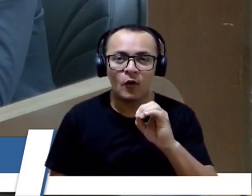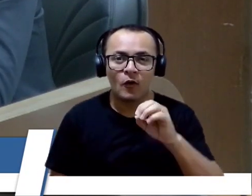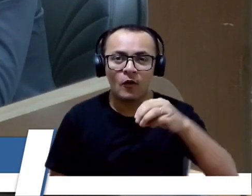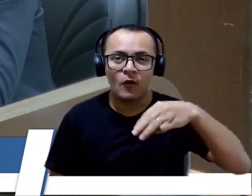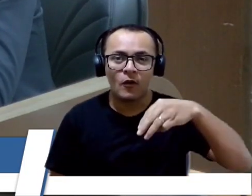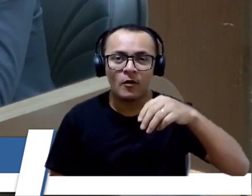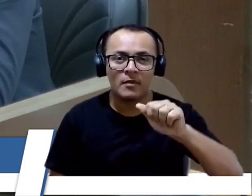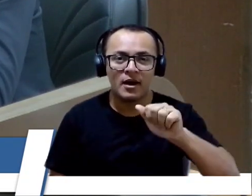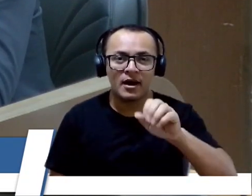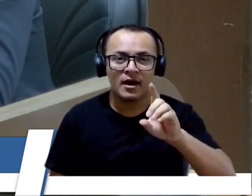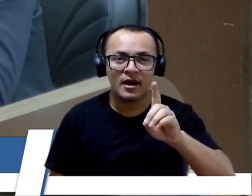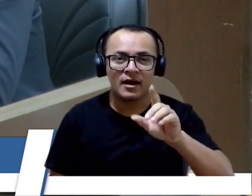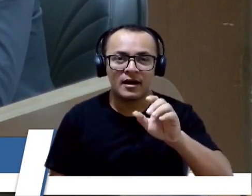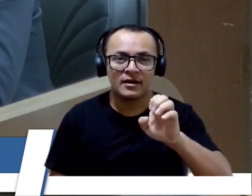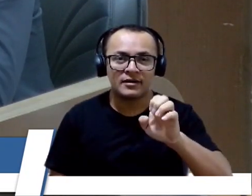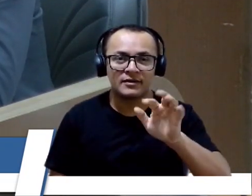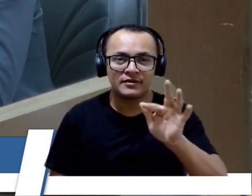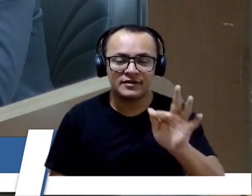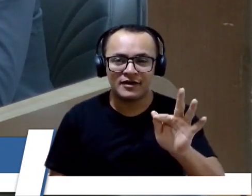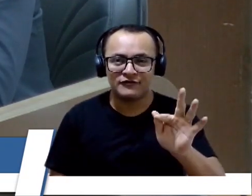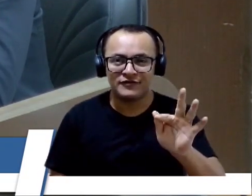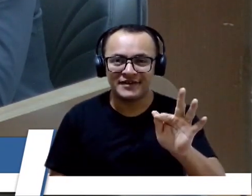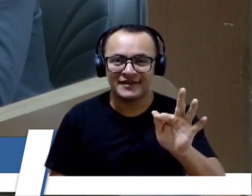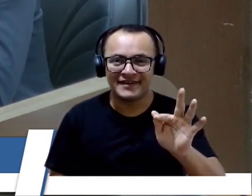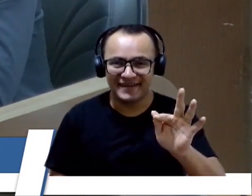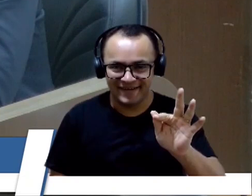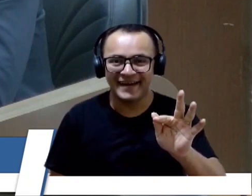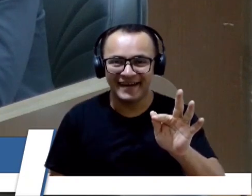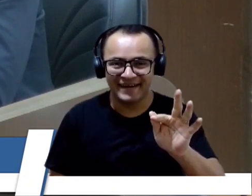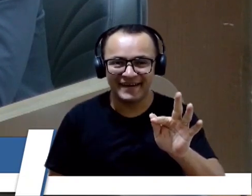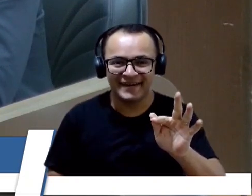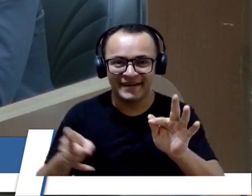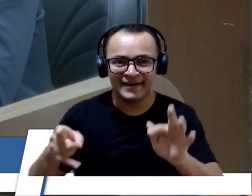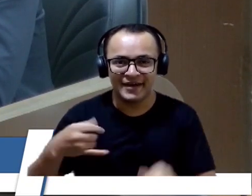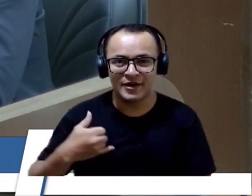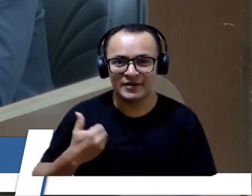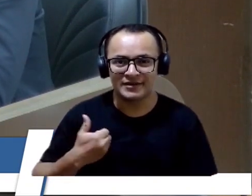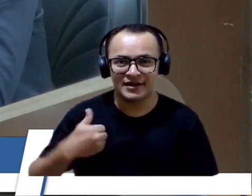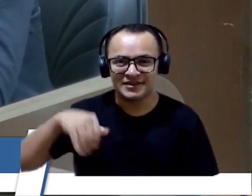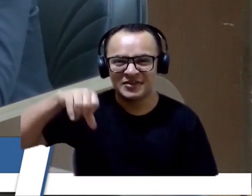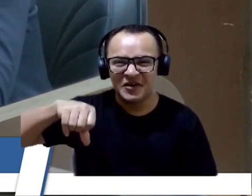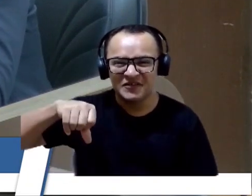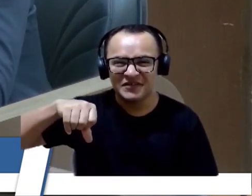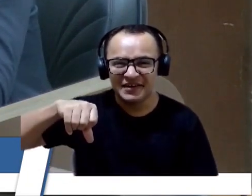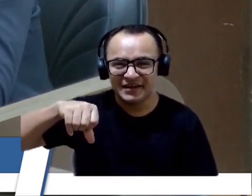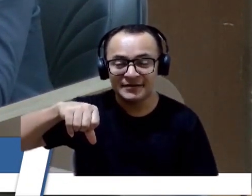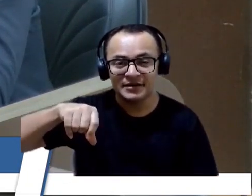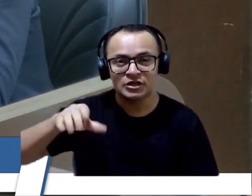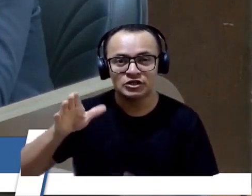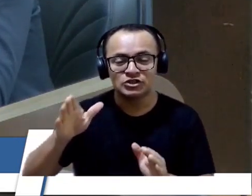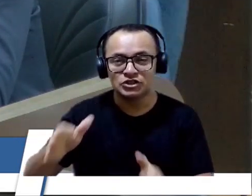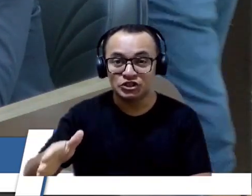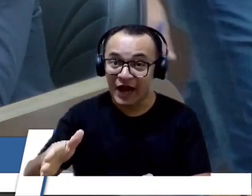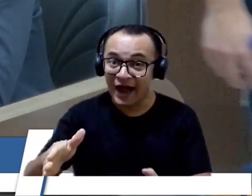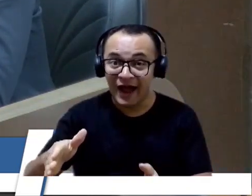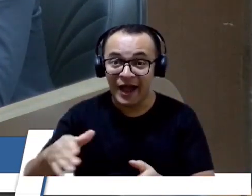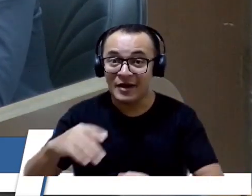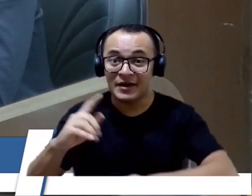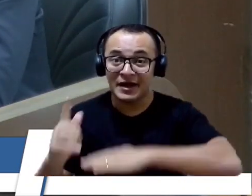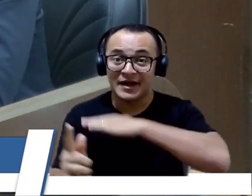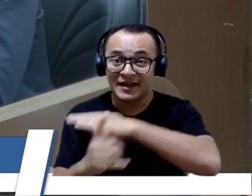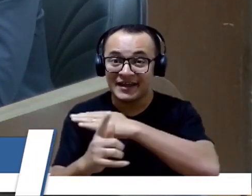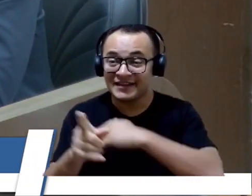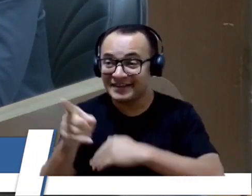já era um cliente ali na Franca Delphi, ali na Vila São Sebastião, que era uma farmácia do